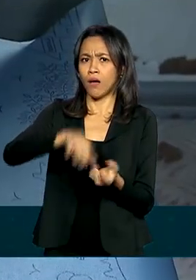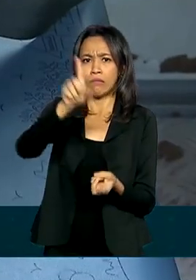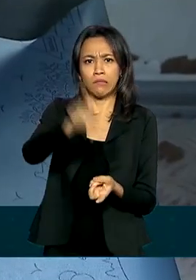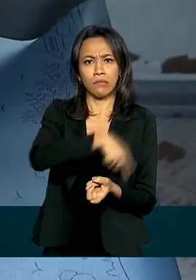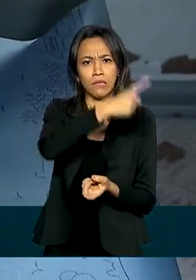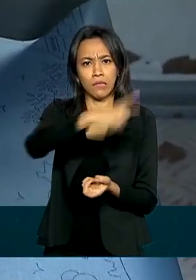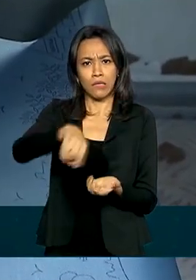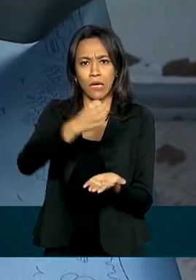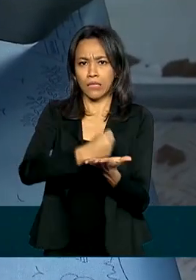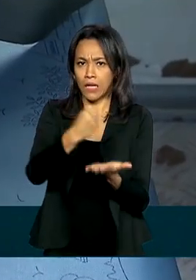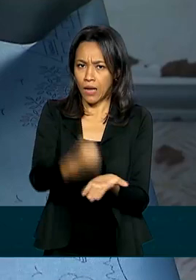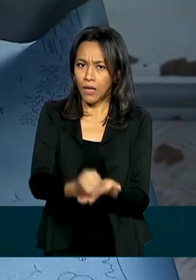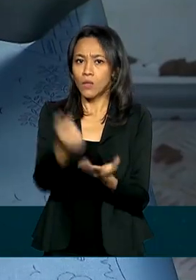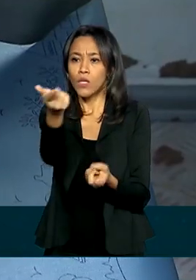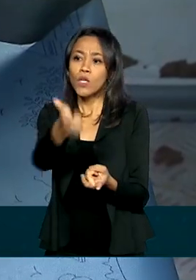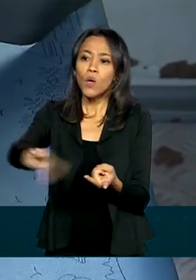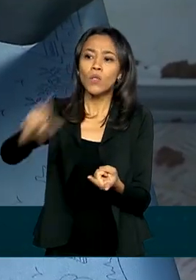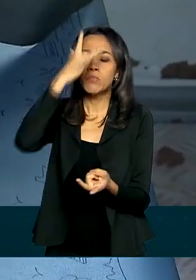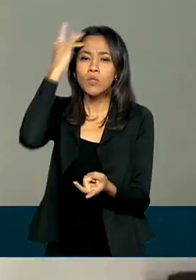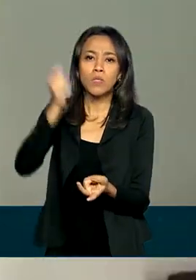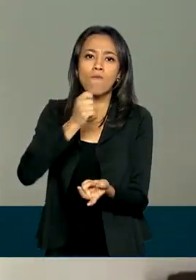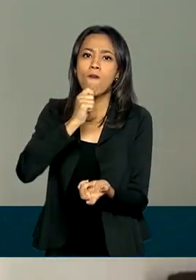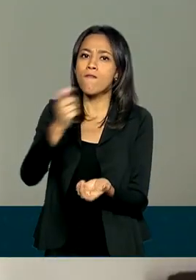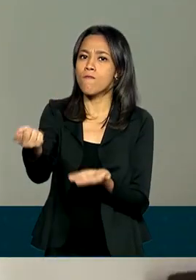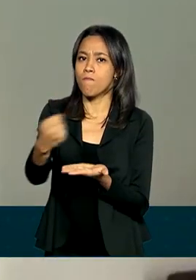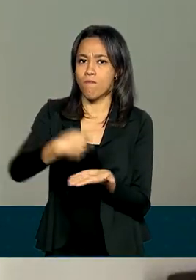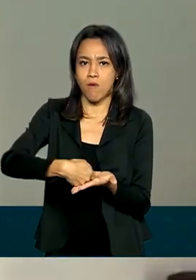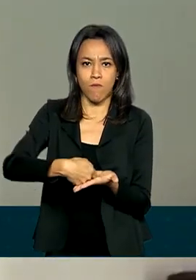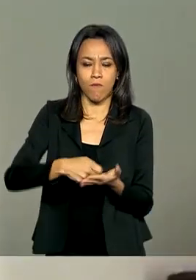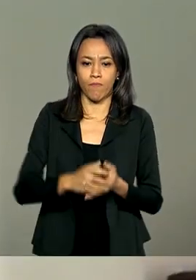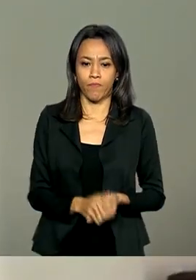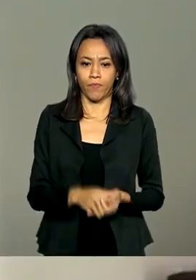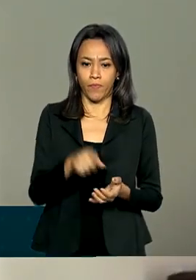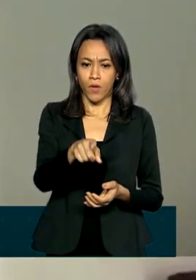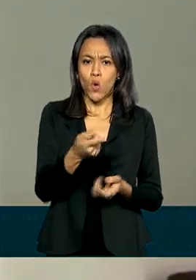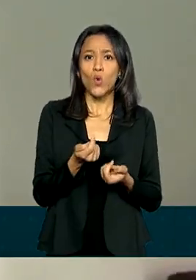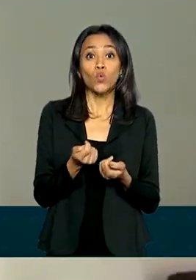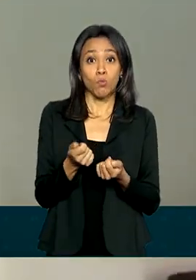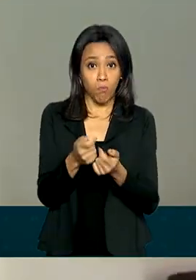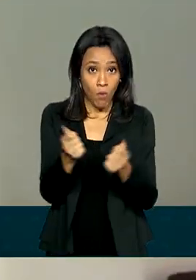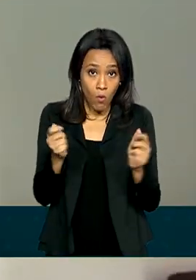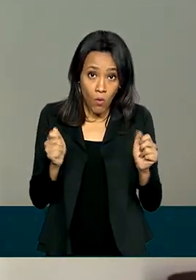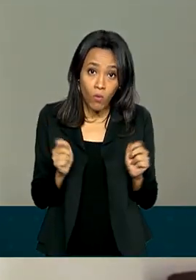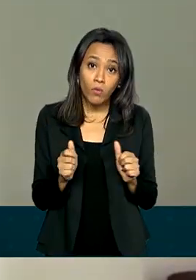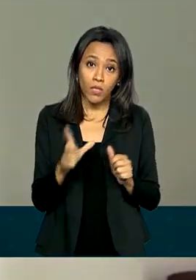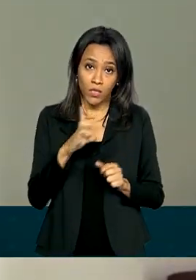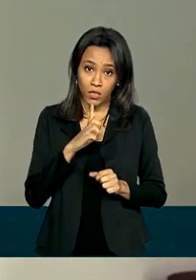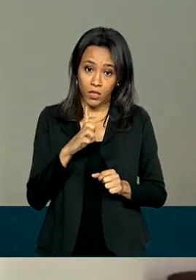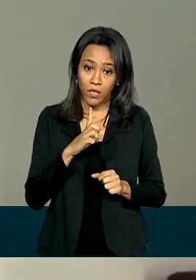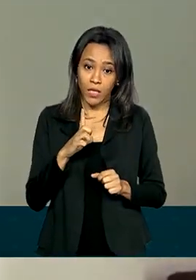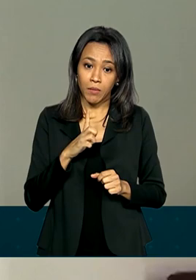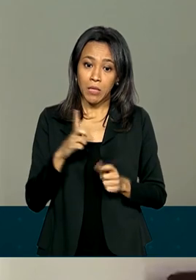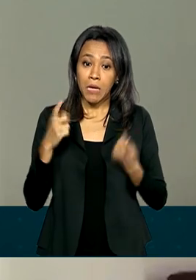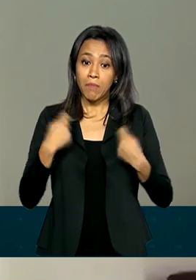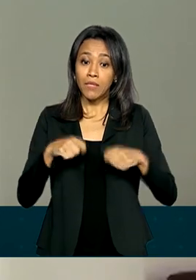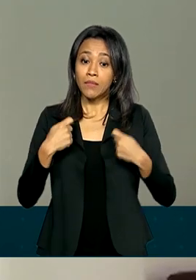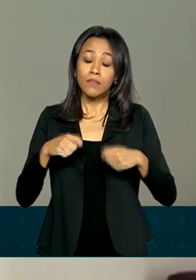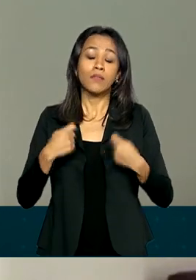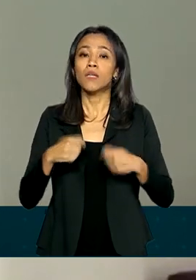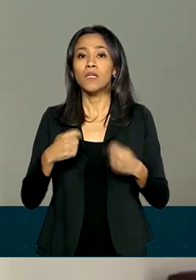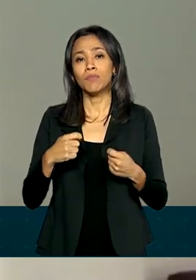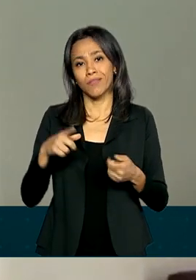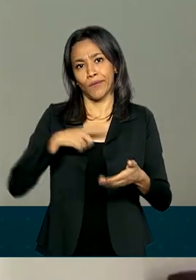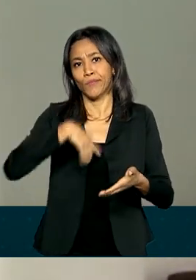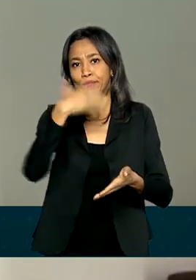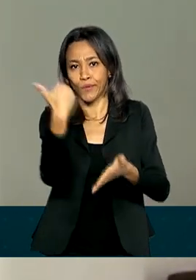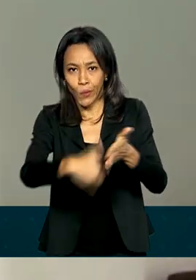outros clientes deixaram de pagar. E os poucos que restaram, nós tivemos que adotar algumas medidas de desconto,